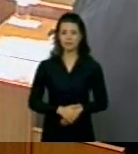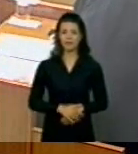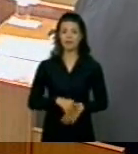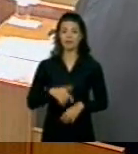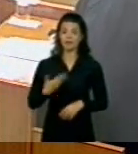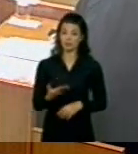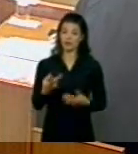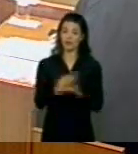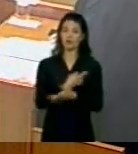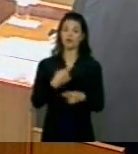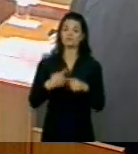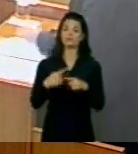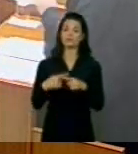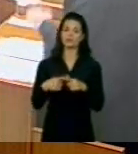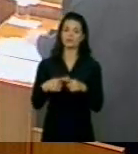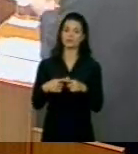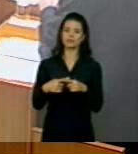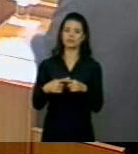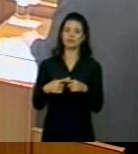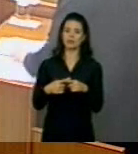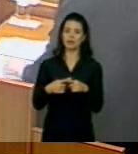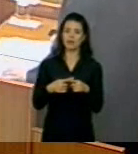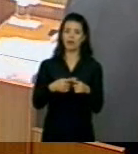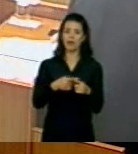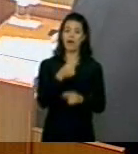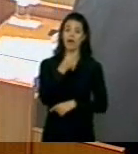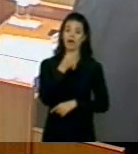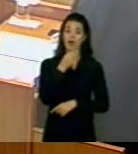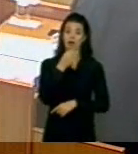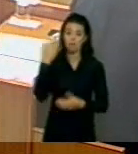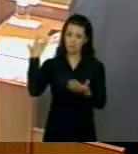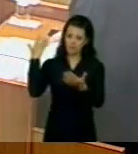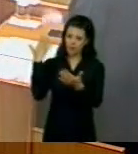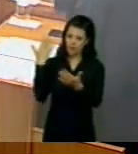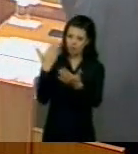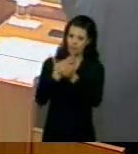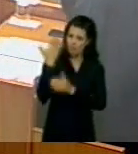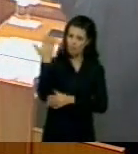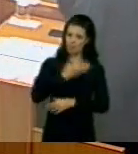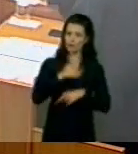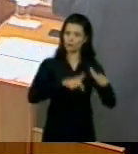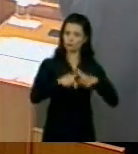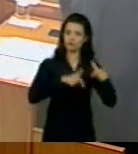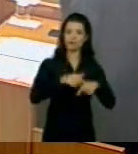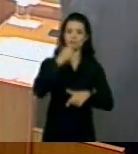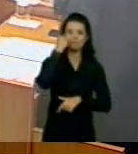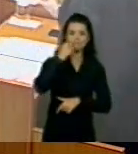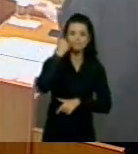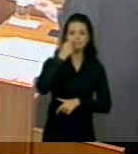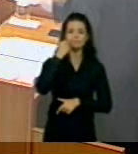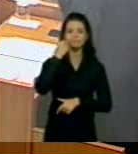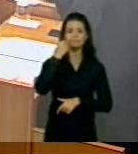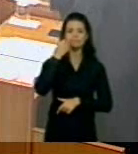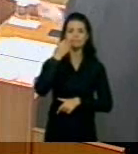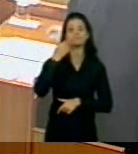ontológicas, justamente porque a história comprova que o mandato parlamentar, por sua intrínseca